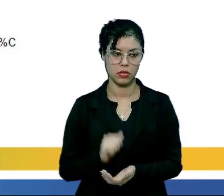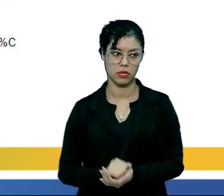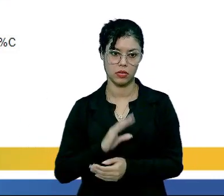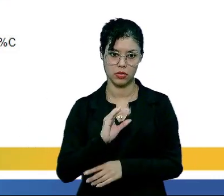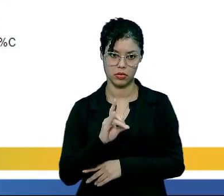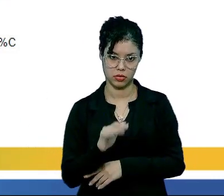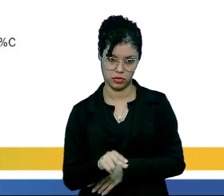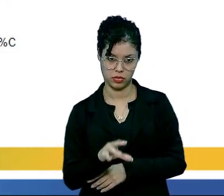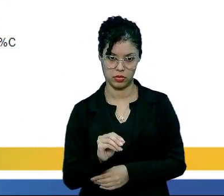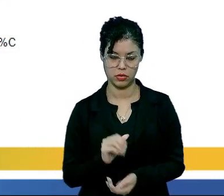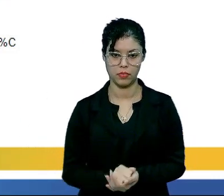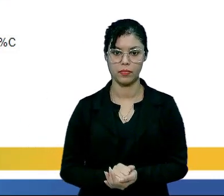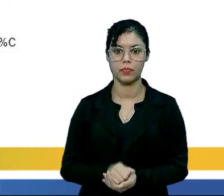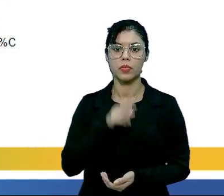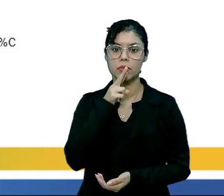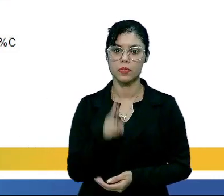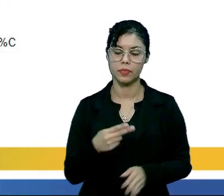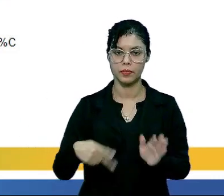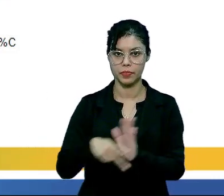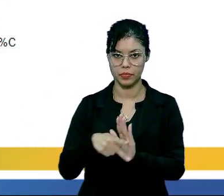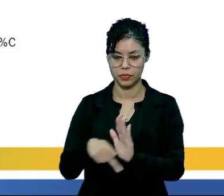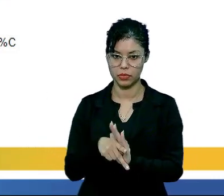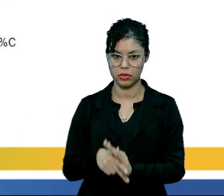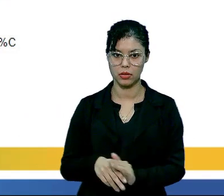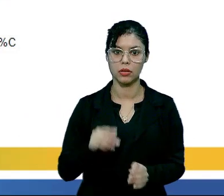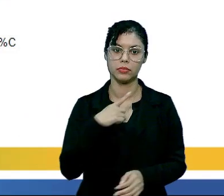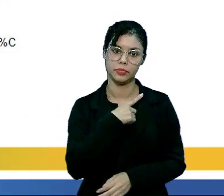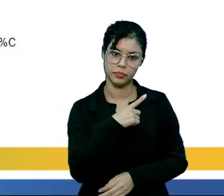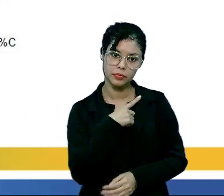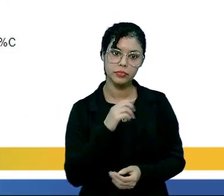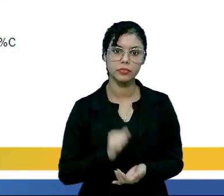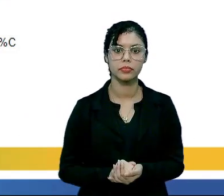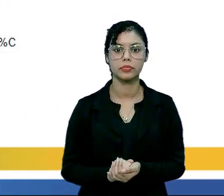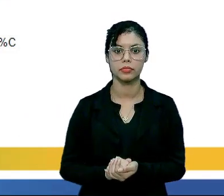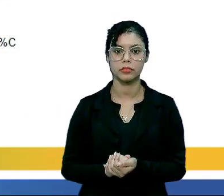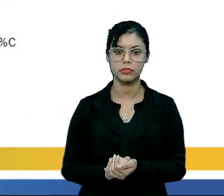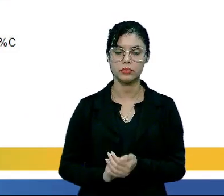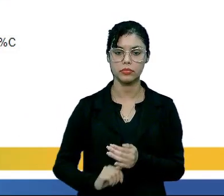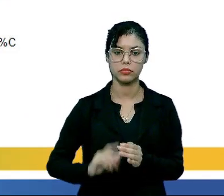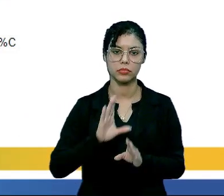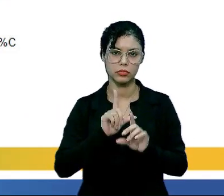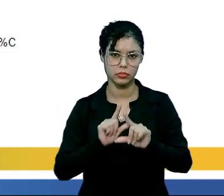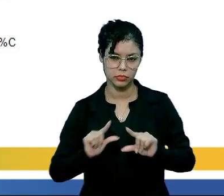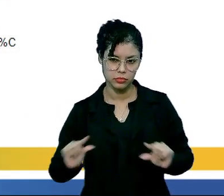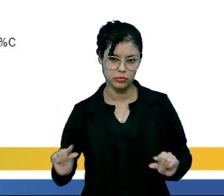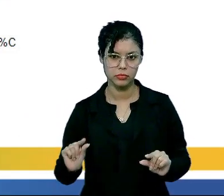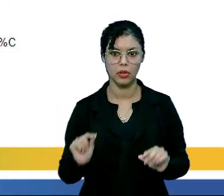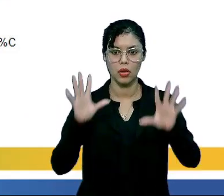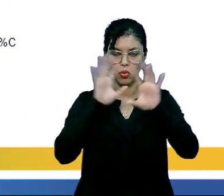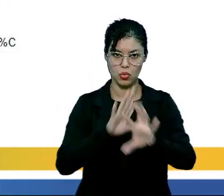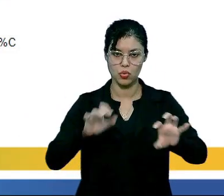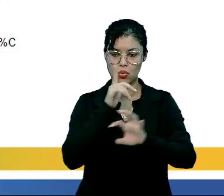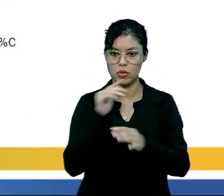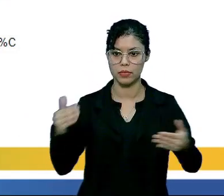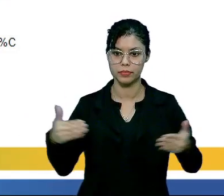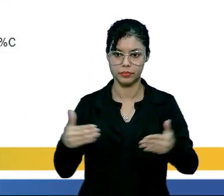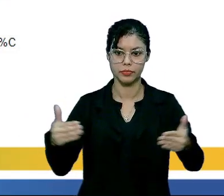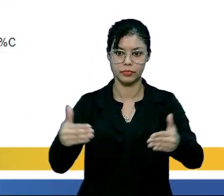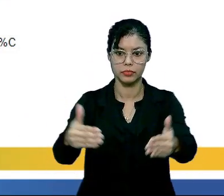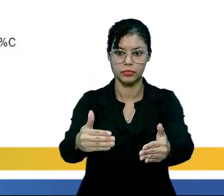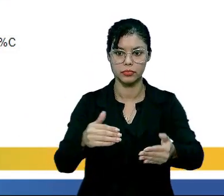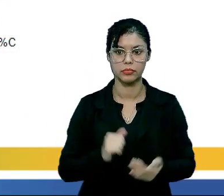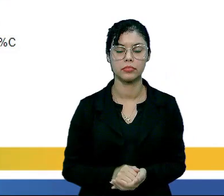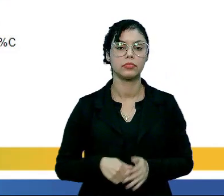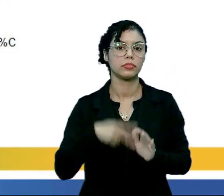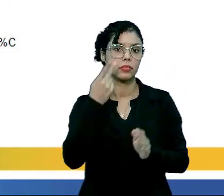cloreto de sódio e de carbonato de sódio, resultante da lenta evaporação da água do lago. Perfeito? Então o texto